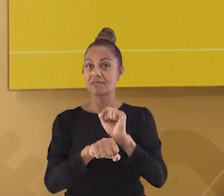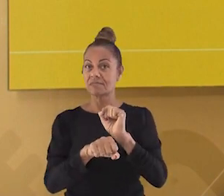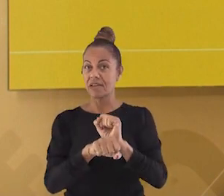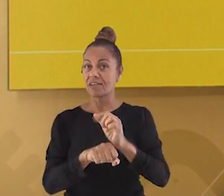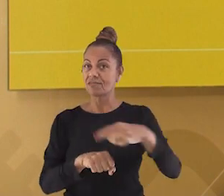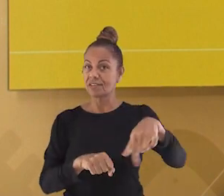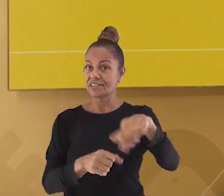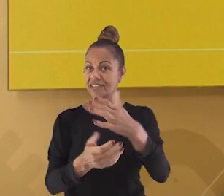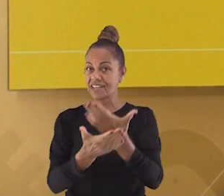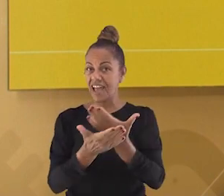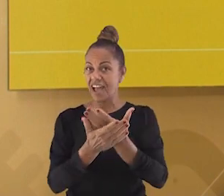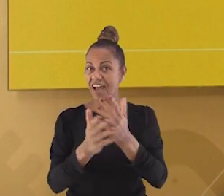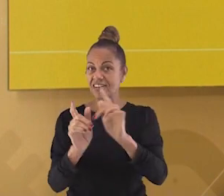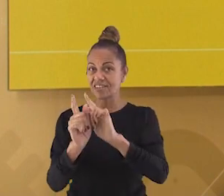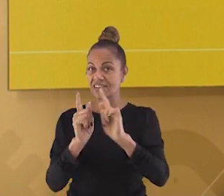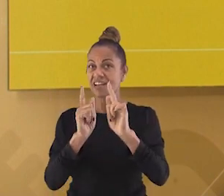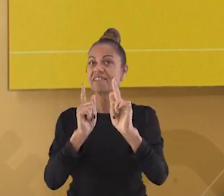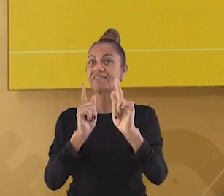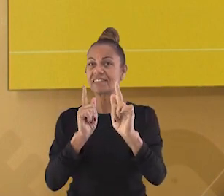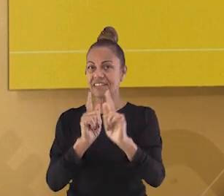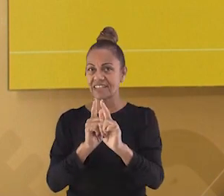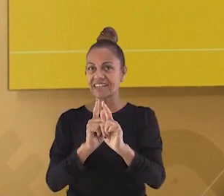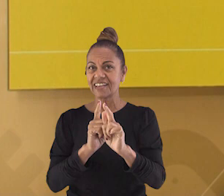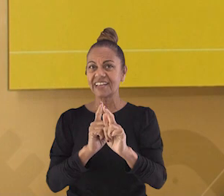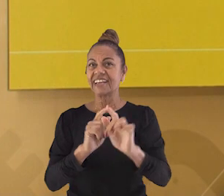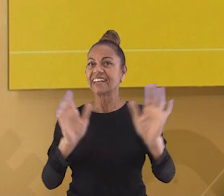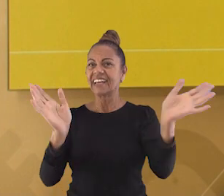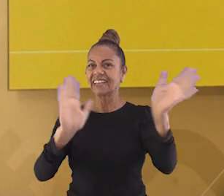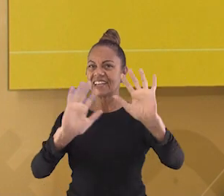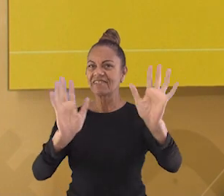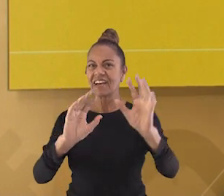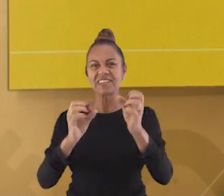para explorar ainda mais o espaço geográfico.